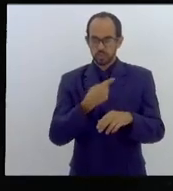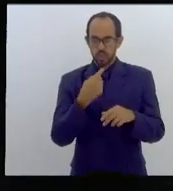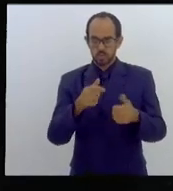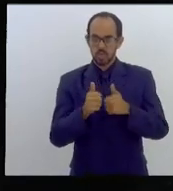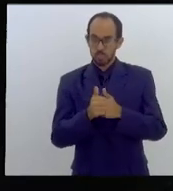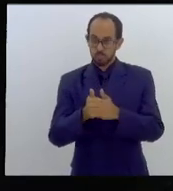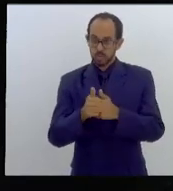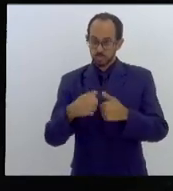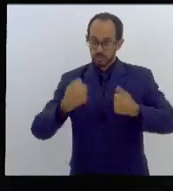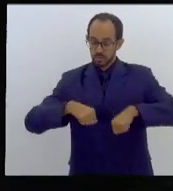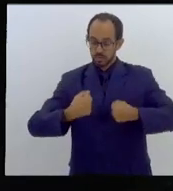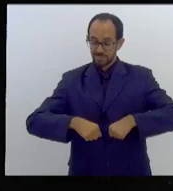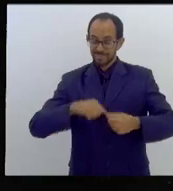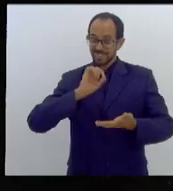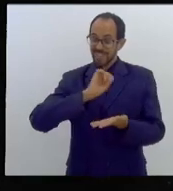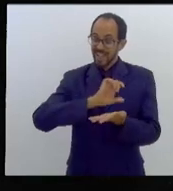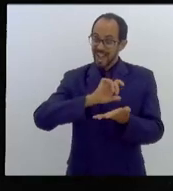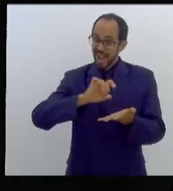as necessidades